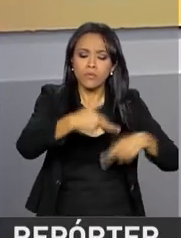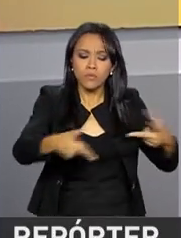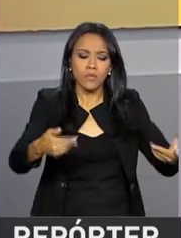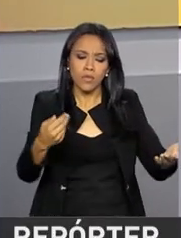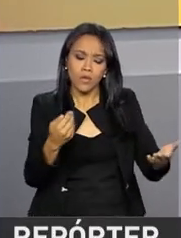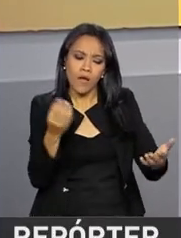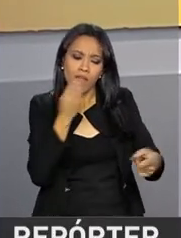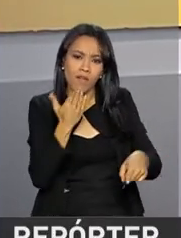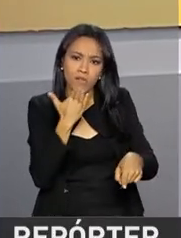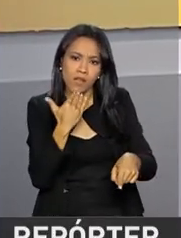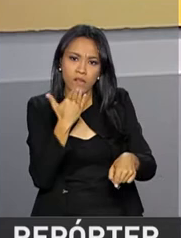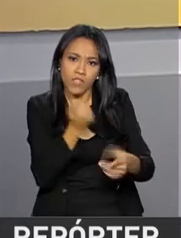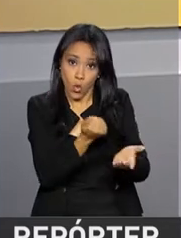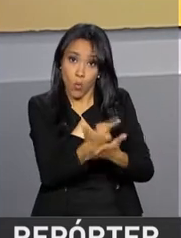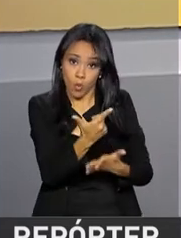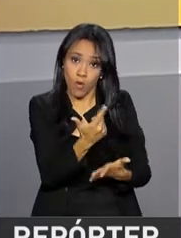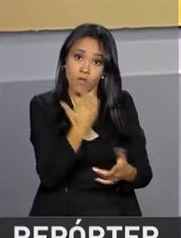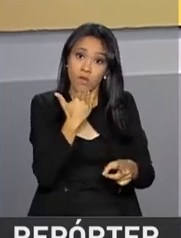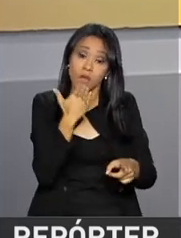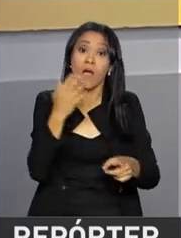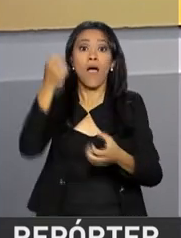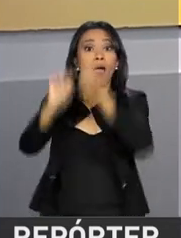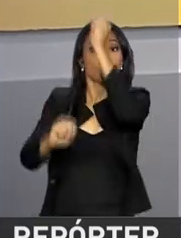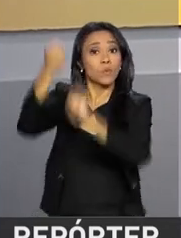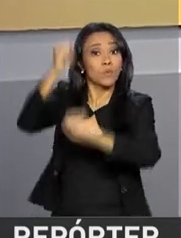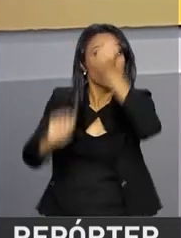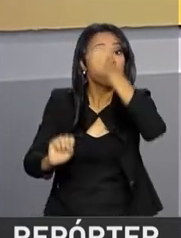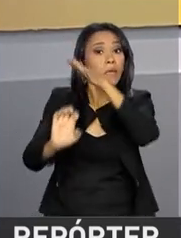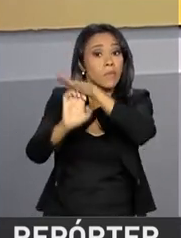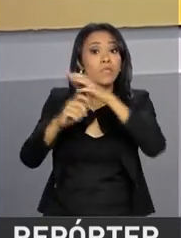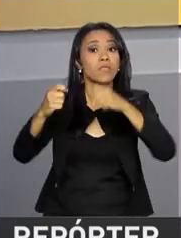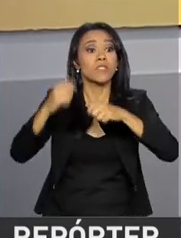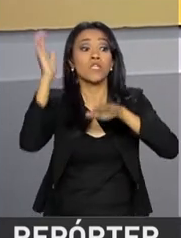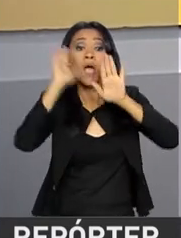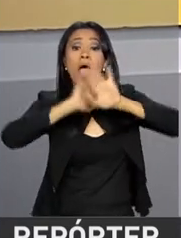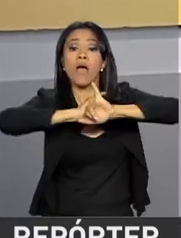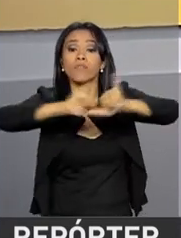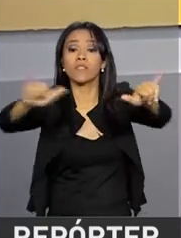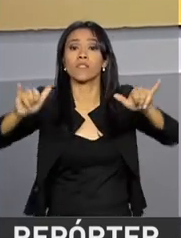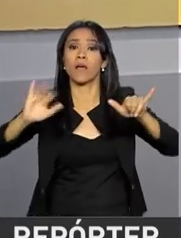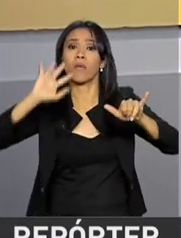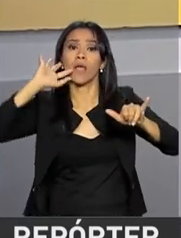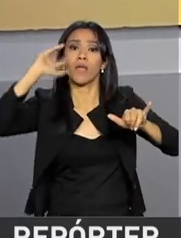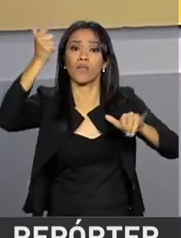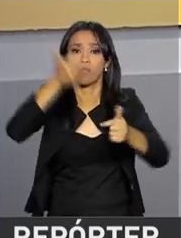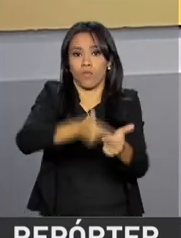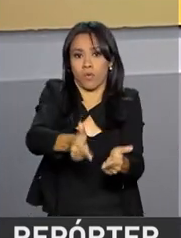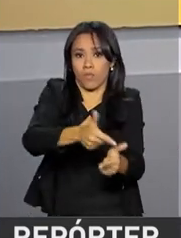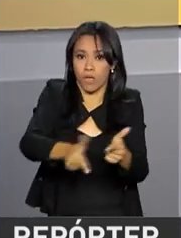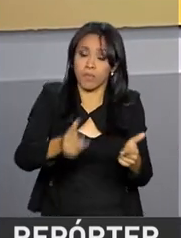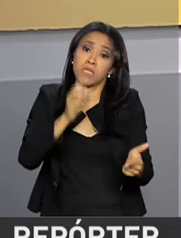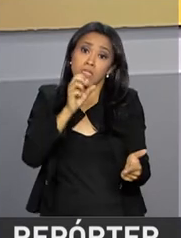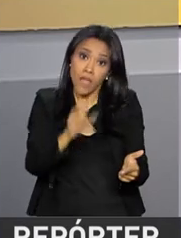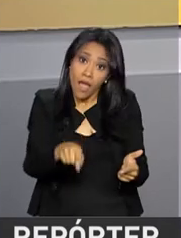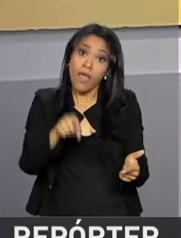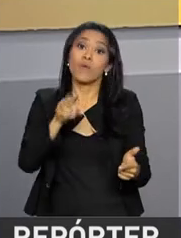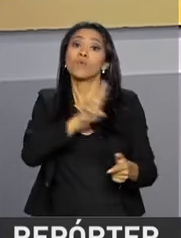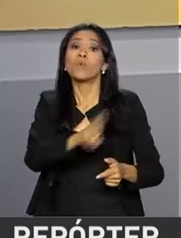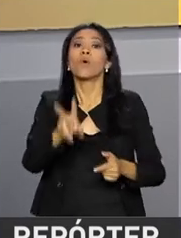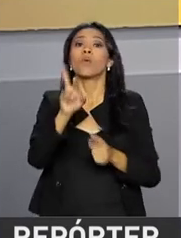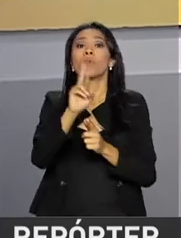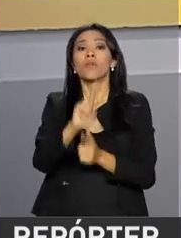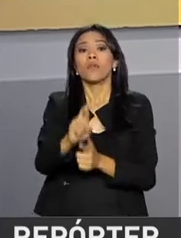ou defeito o fabricante deve fazer um chamamento ao consumidor para solucionar a situação esse chamado de recall